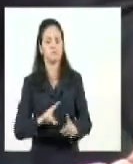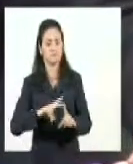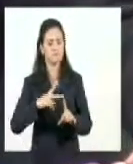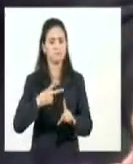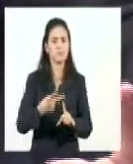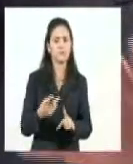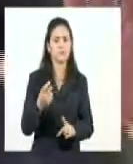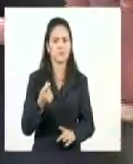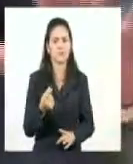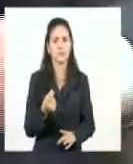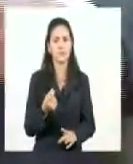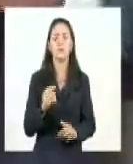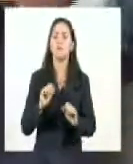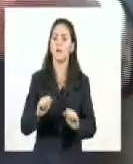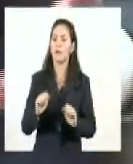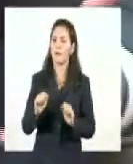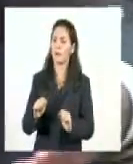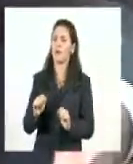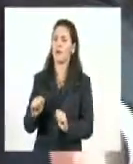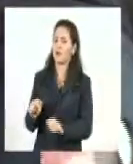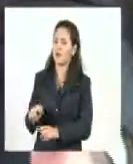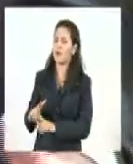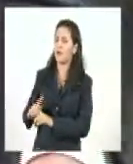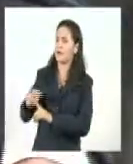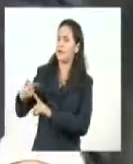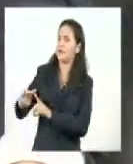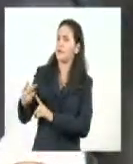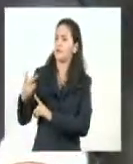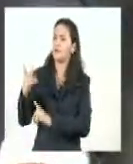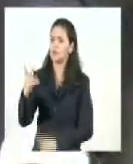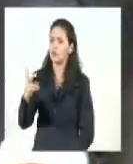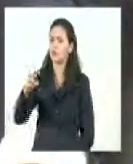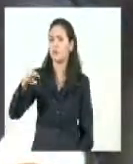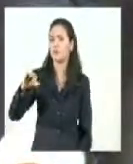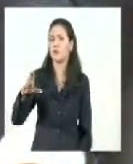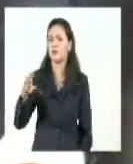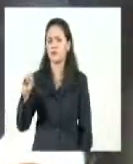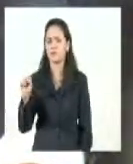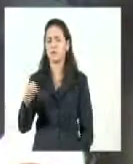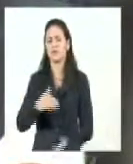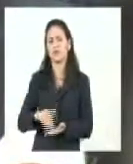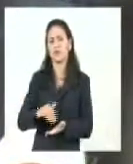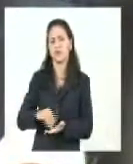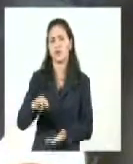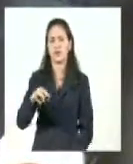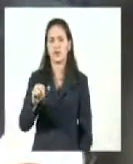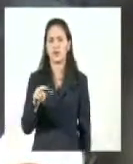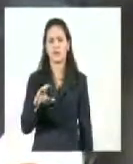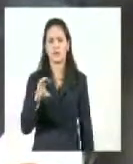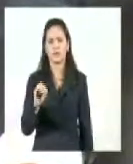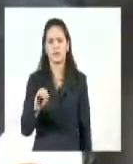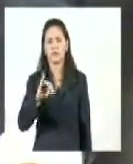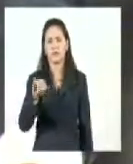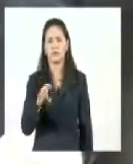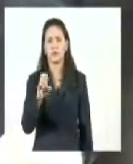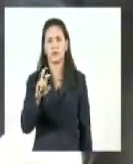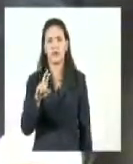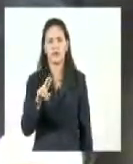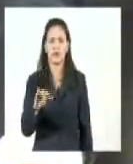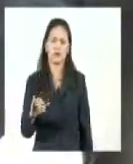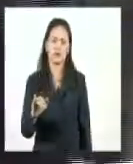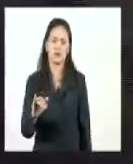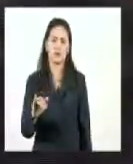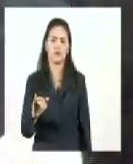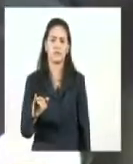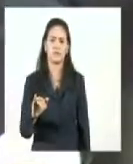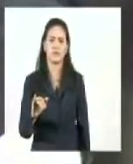secretário Márcio Gerri, ele pode tudo, foi colocado 2 milhões na secretaria dele, e ele baixa uma nota, pasmem, que é para